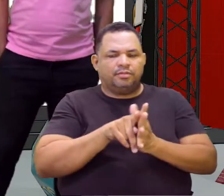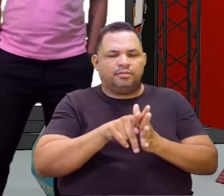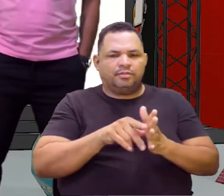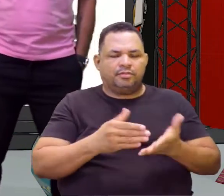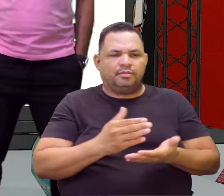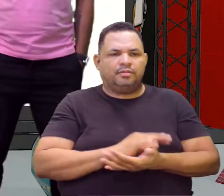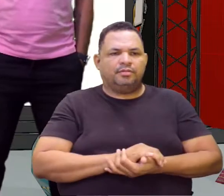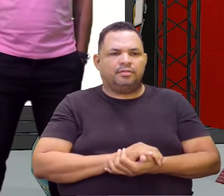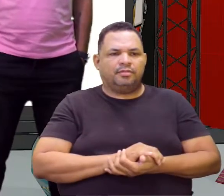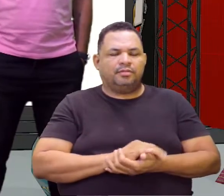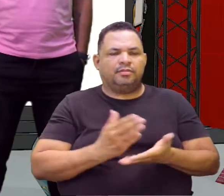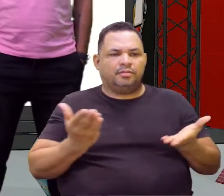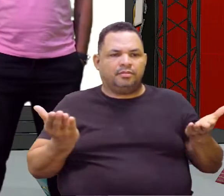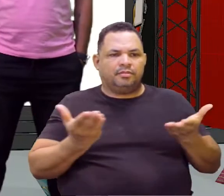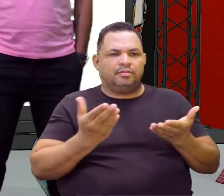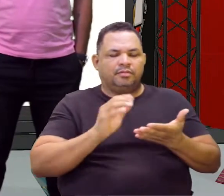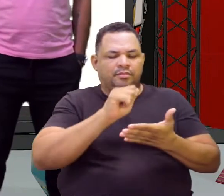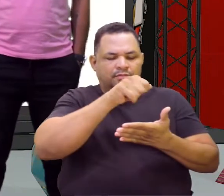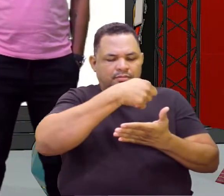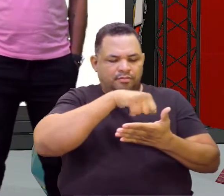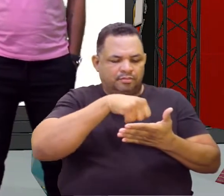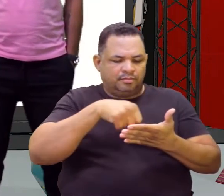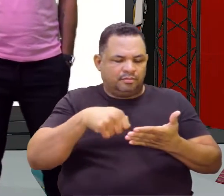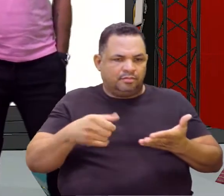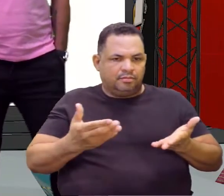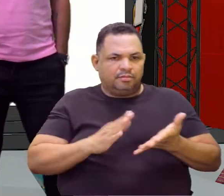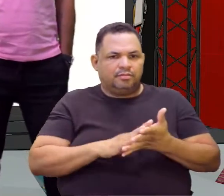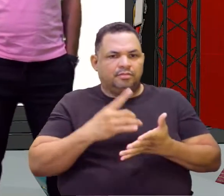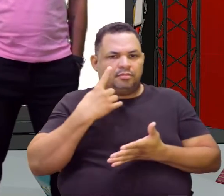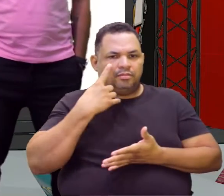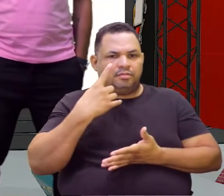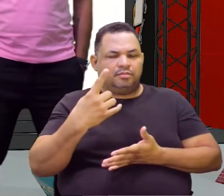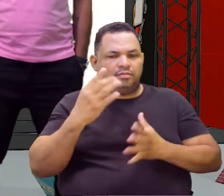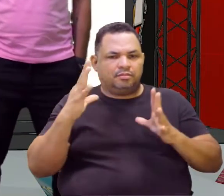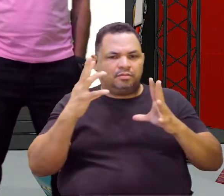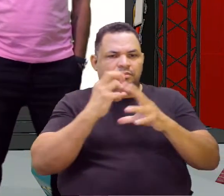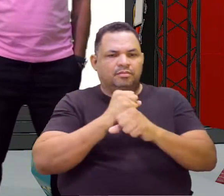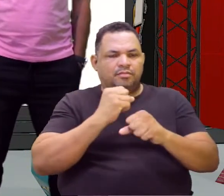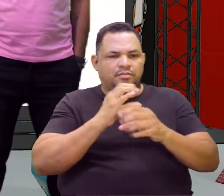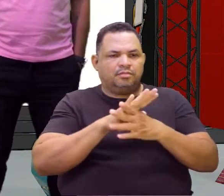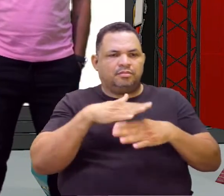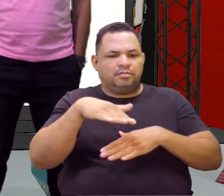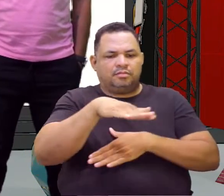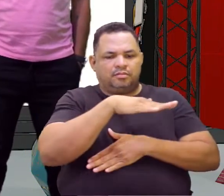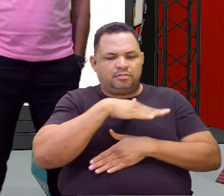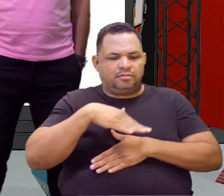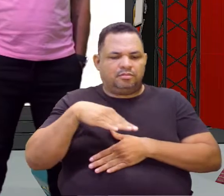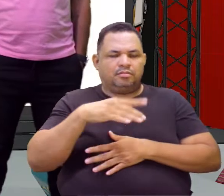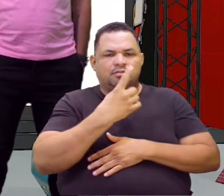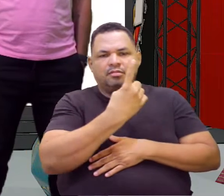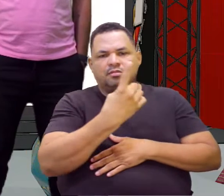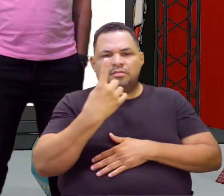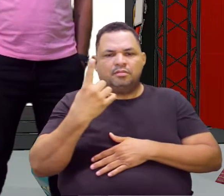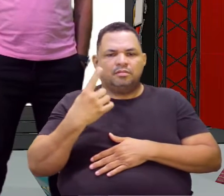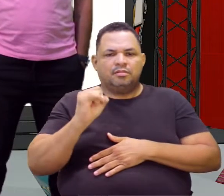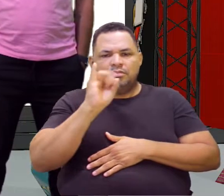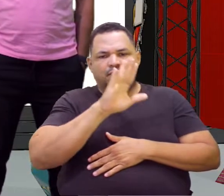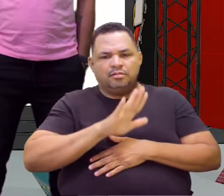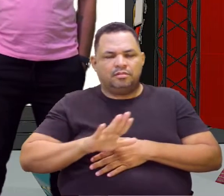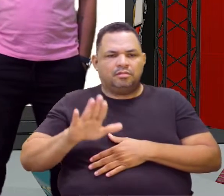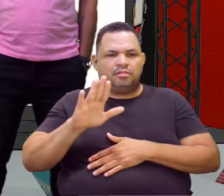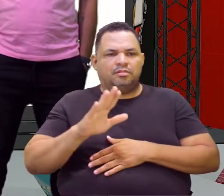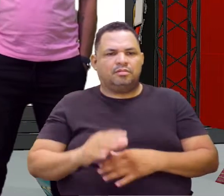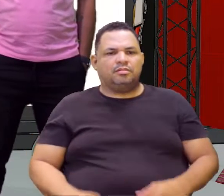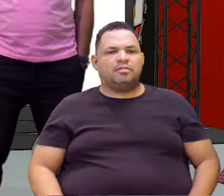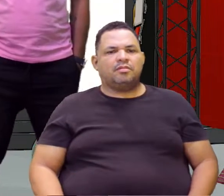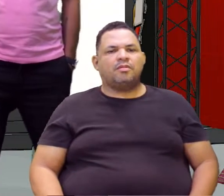Isso. Então agora é hora de anotar, porque agora a gente vai ver o cálculo de áreas para cada uma dessas figuras. Então preste atenção,